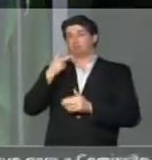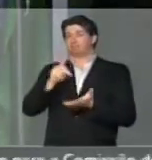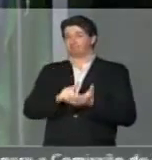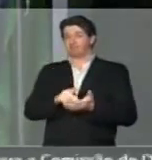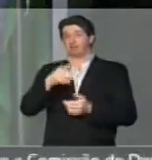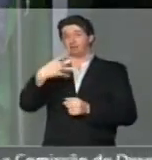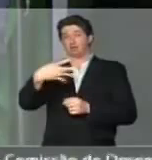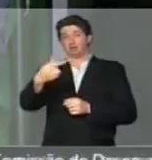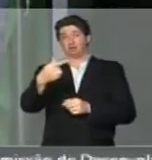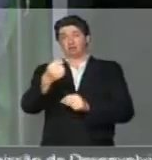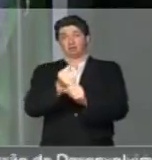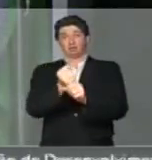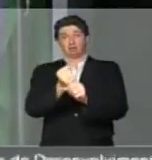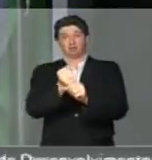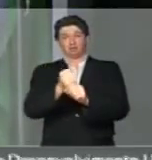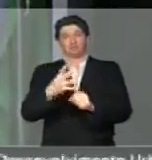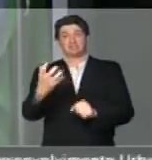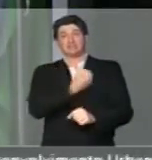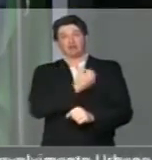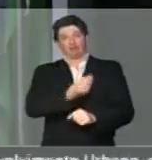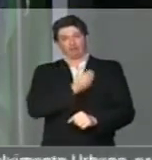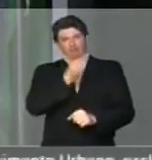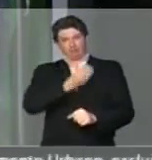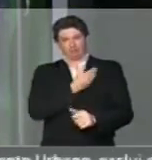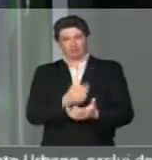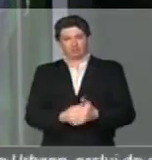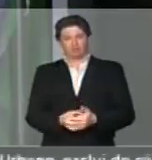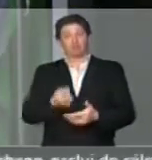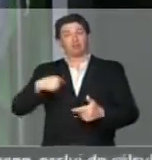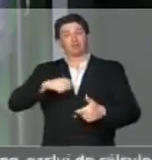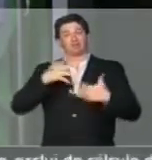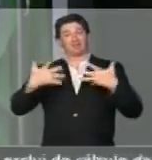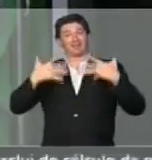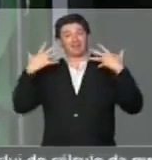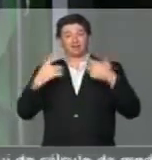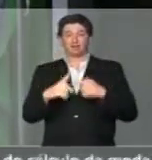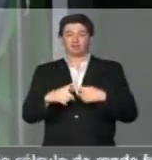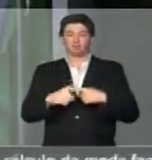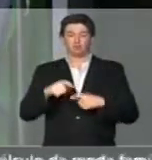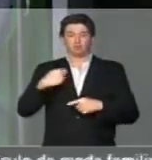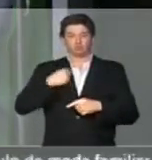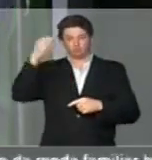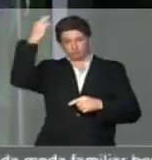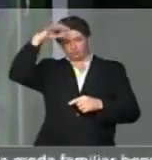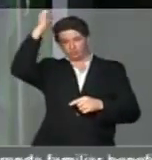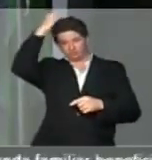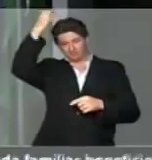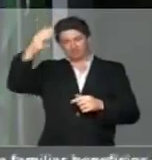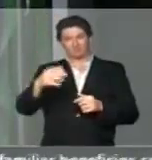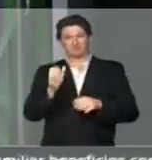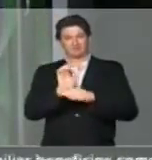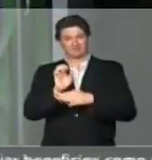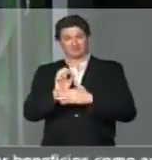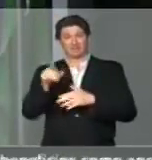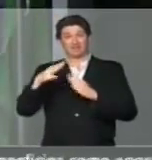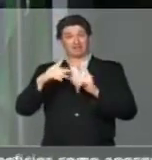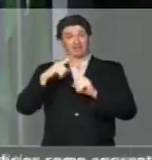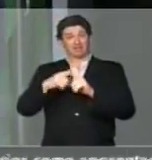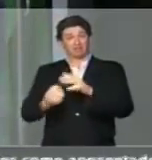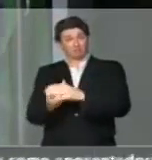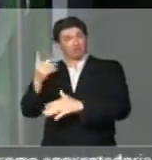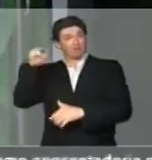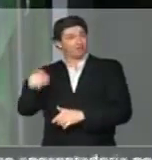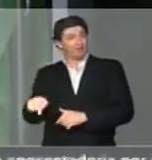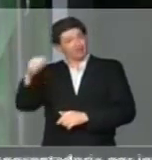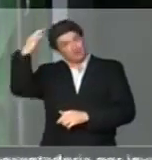47 anos salvando vidas. E para nossa alegria, como capixaba, é que essa igreja nasceu no